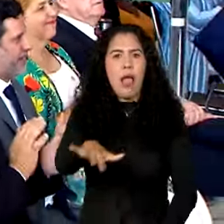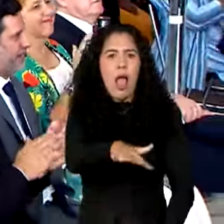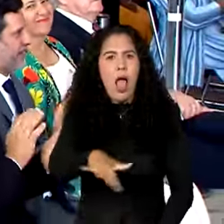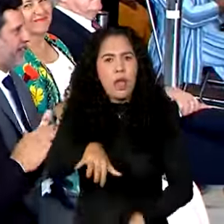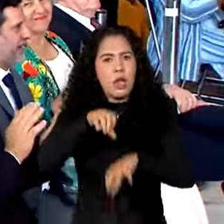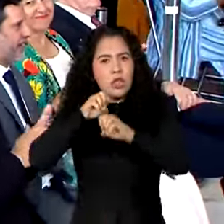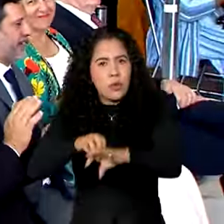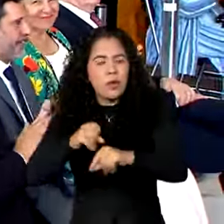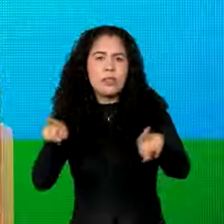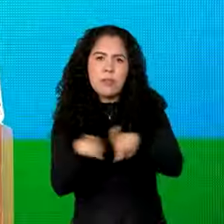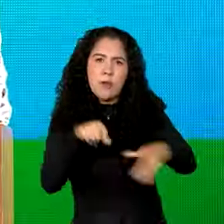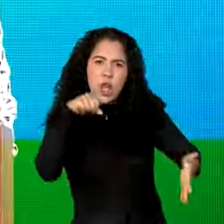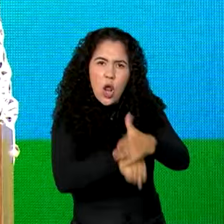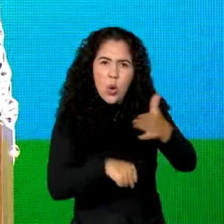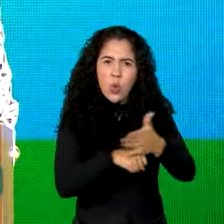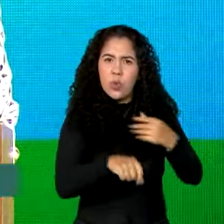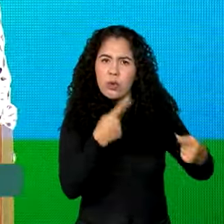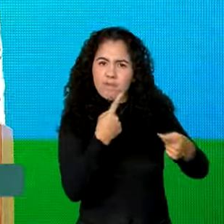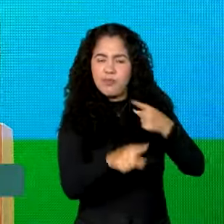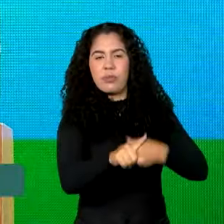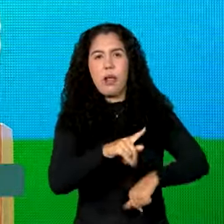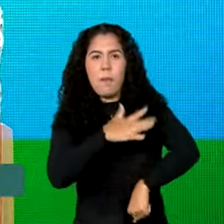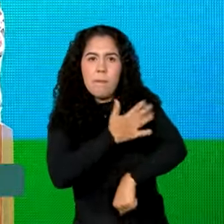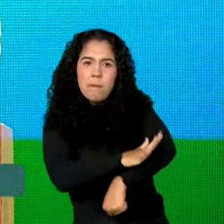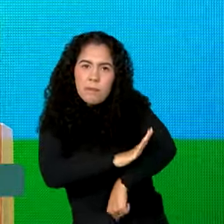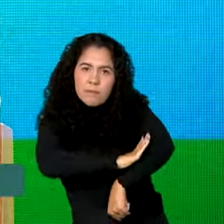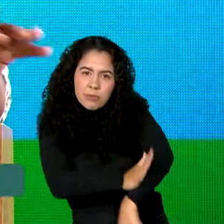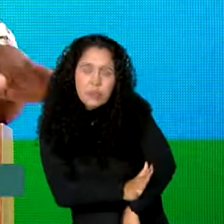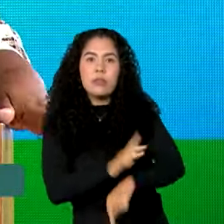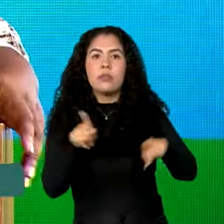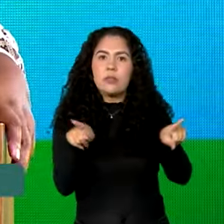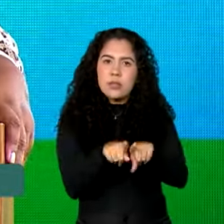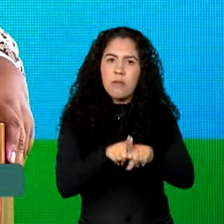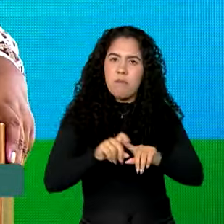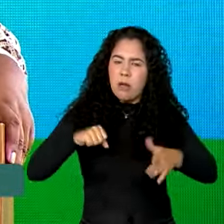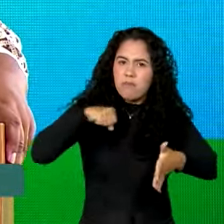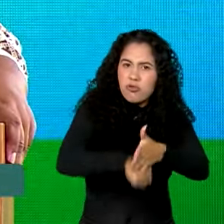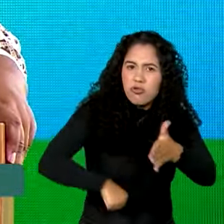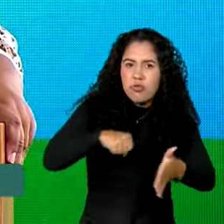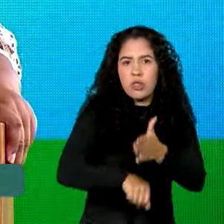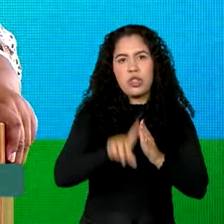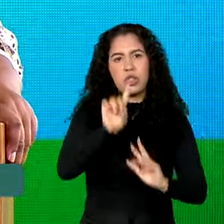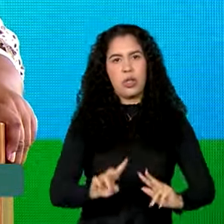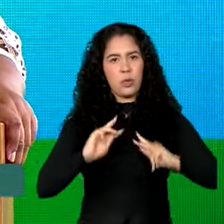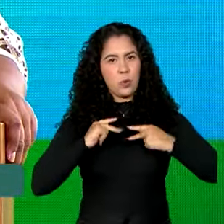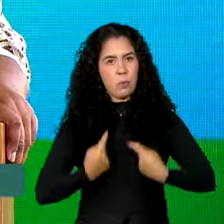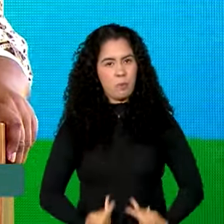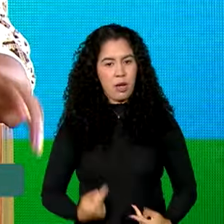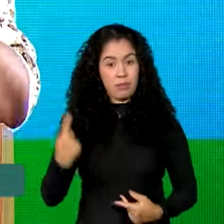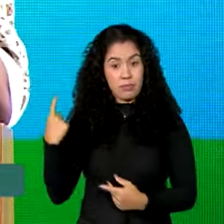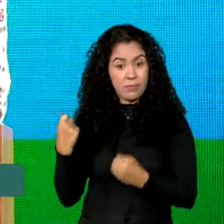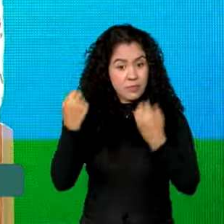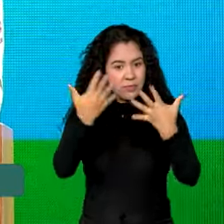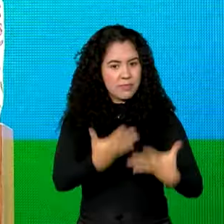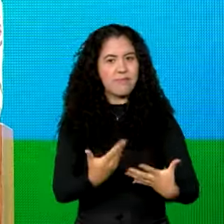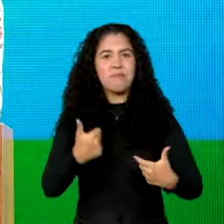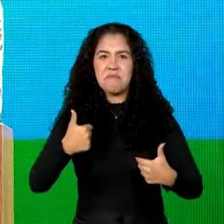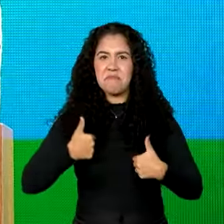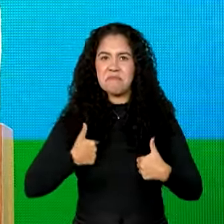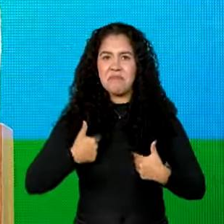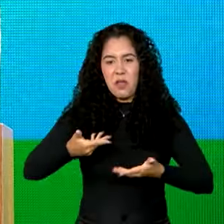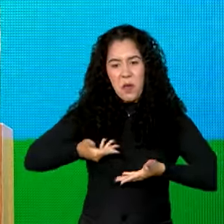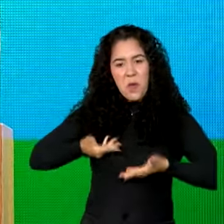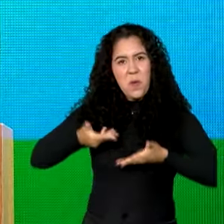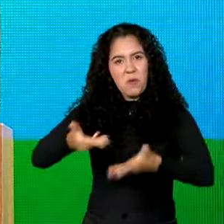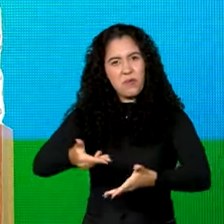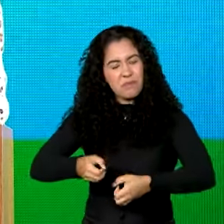luta antirracista, no ativismo e na defesa dos direitos humanos. Recebi o honroso